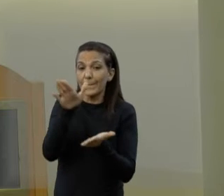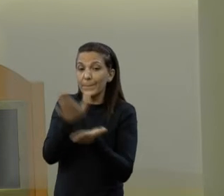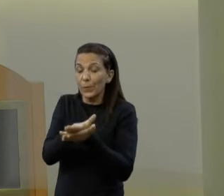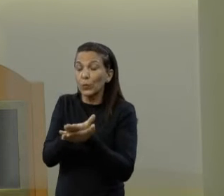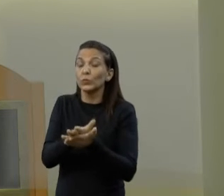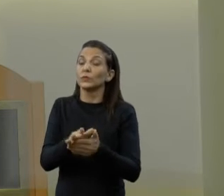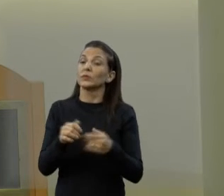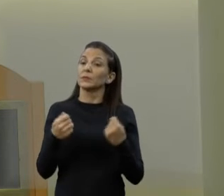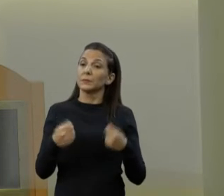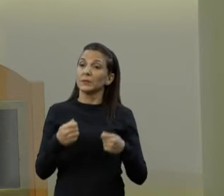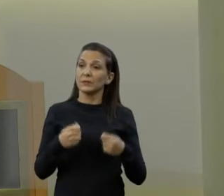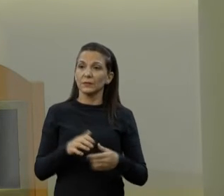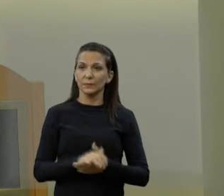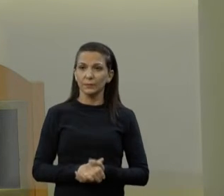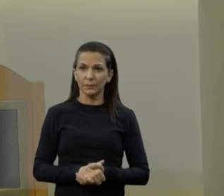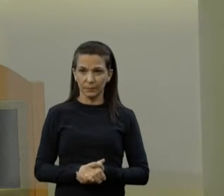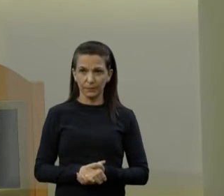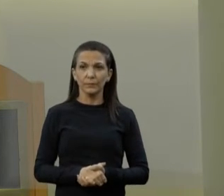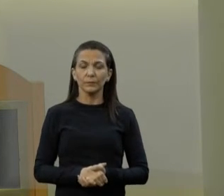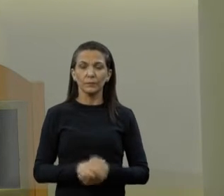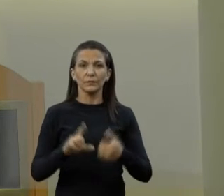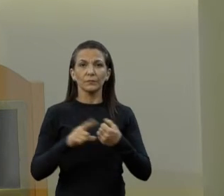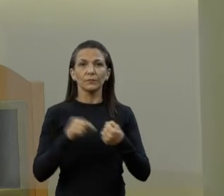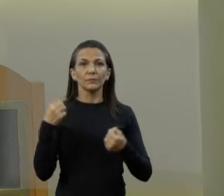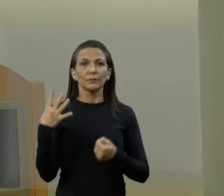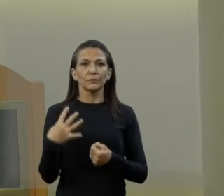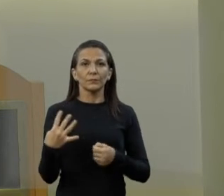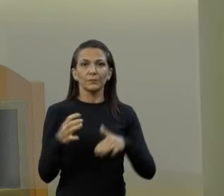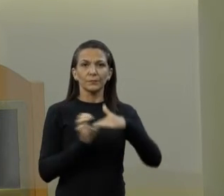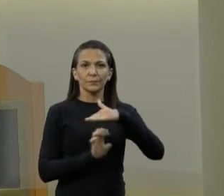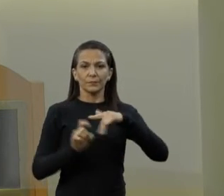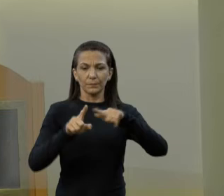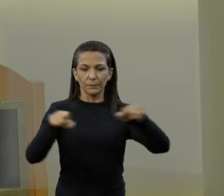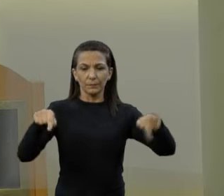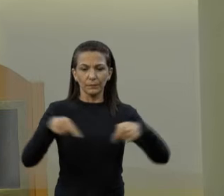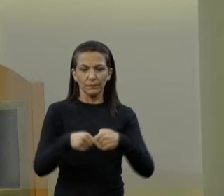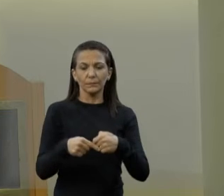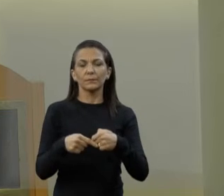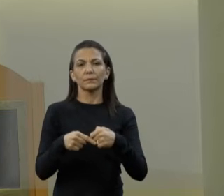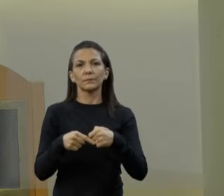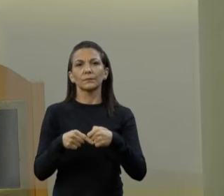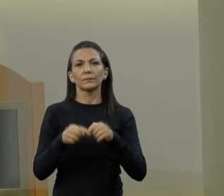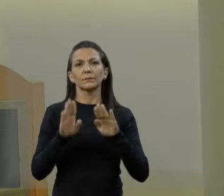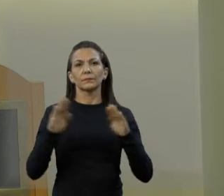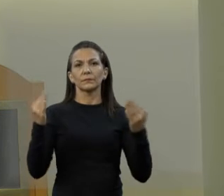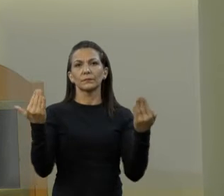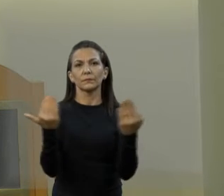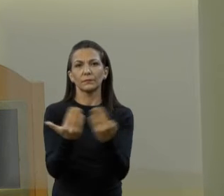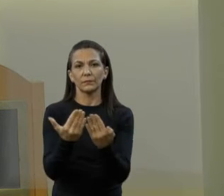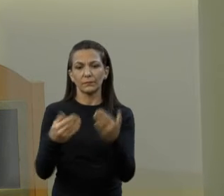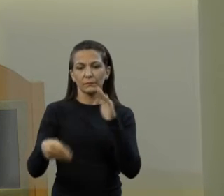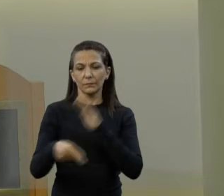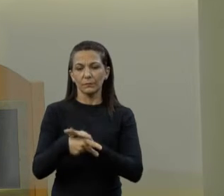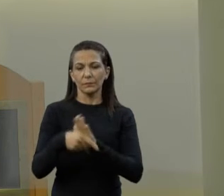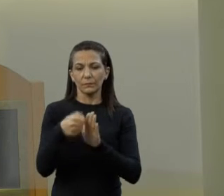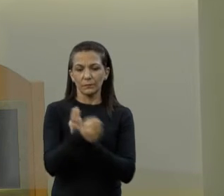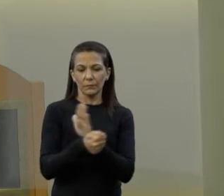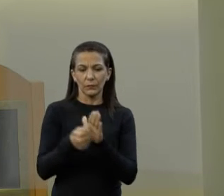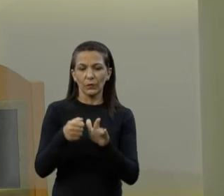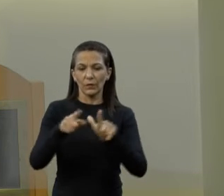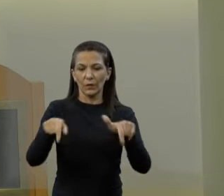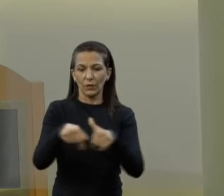multa e tão somente a divertida é tipo 4 as empresas aviadores que atua esteja estabelecida no município de Araraquara